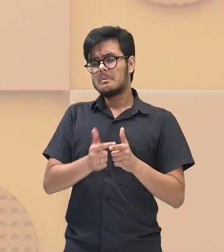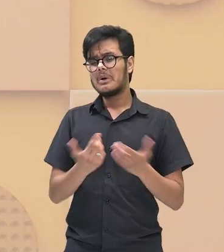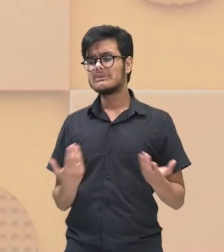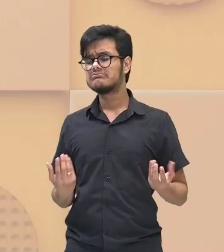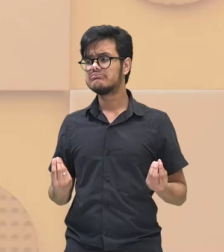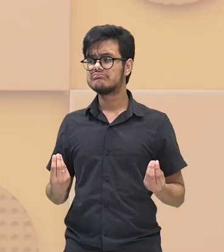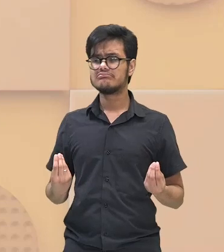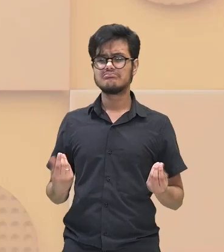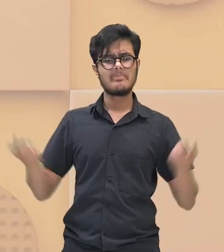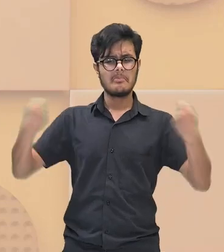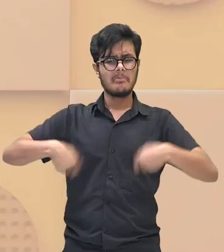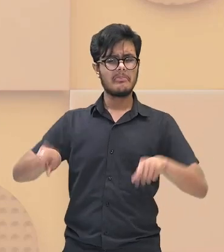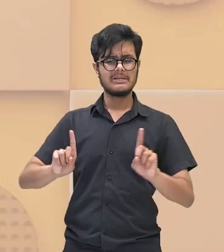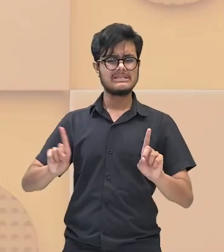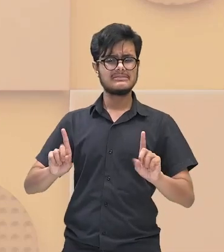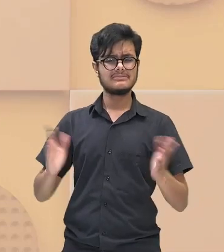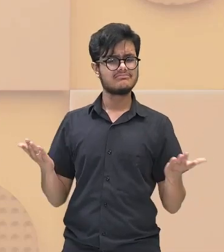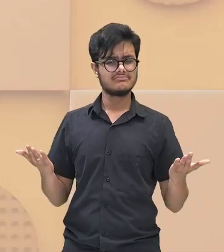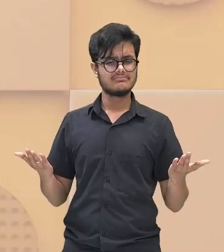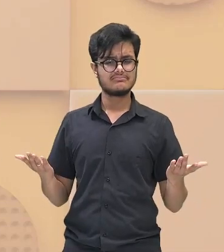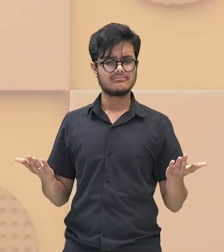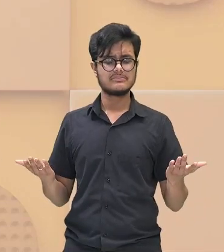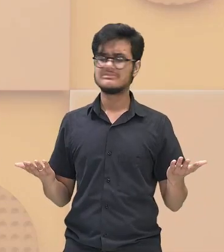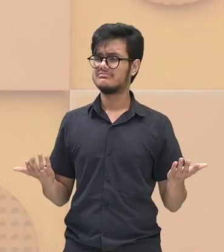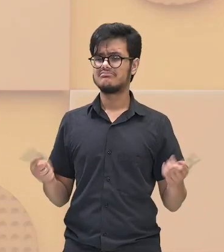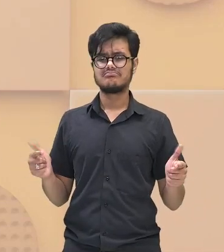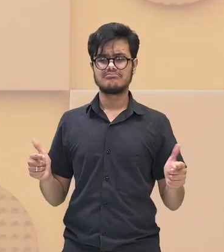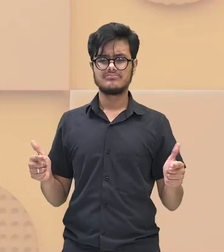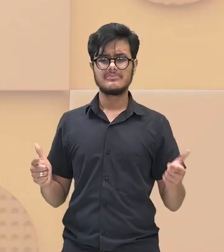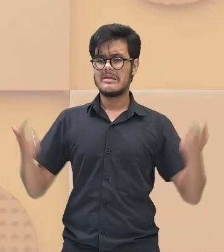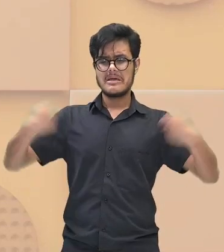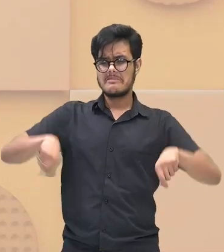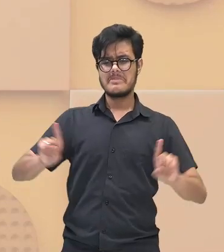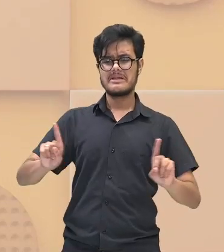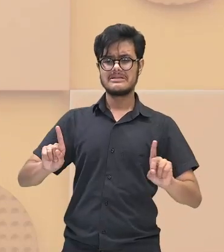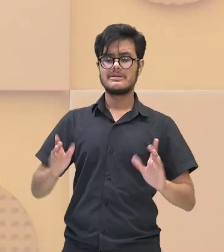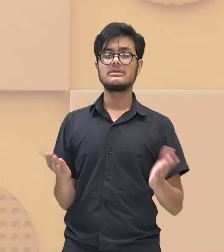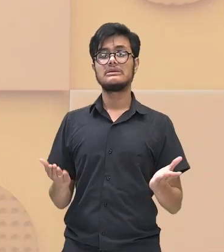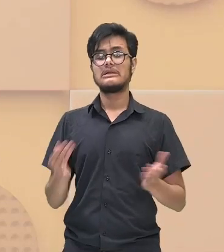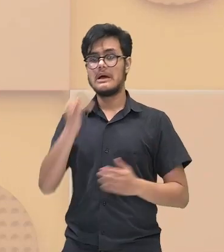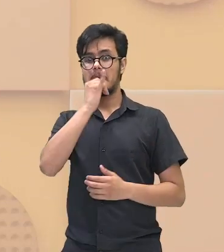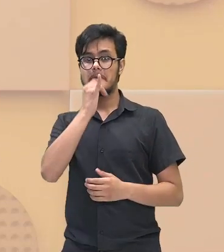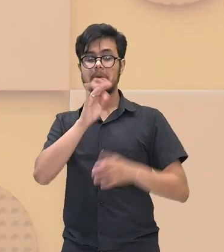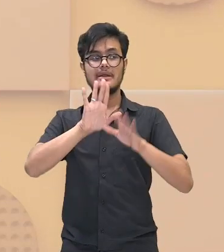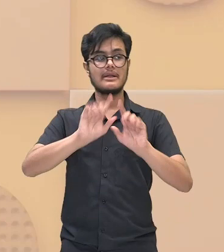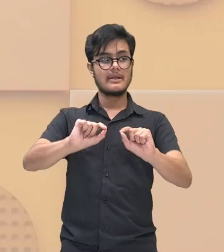uma necessidade para eles. Então, eles vão observar que,